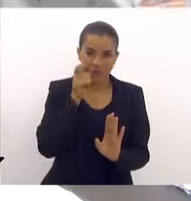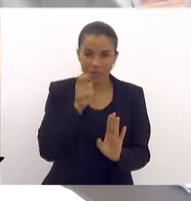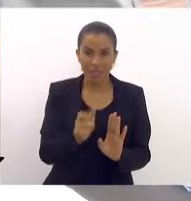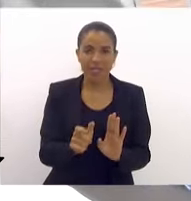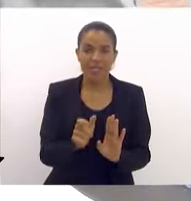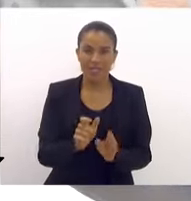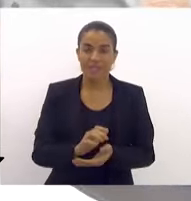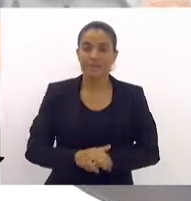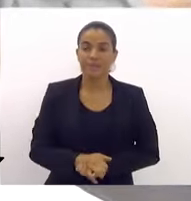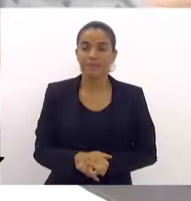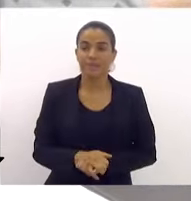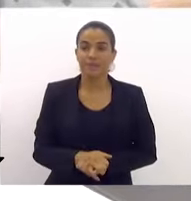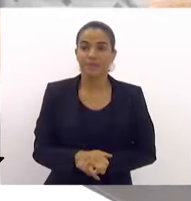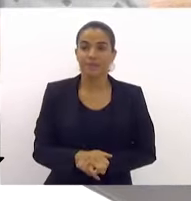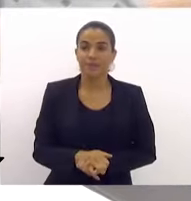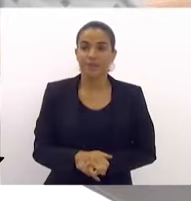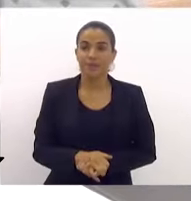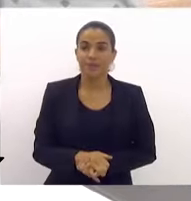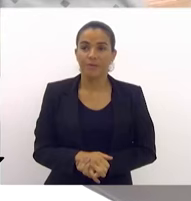público. Deixa eu dizer,